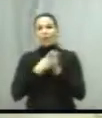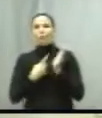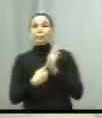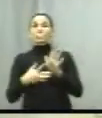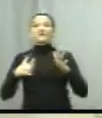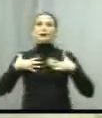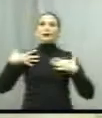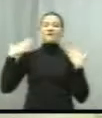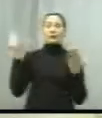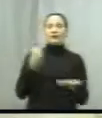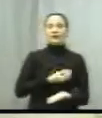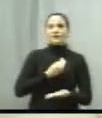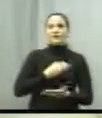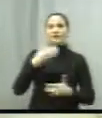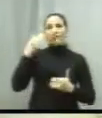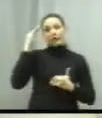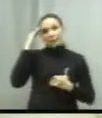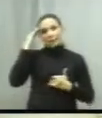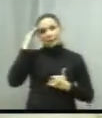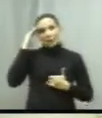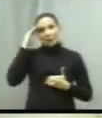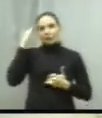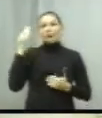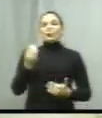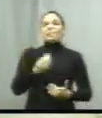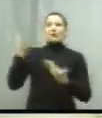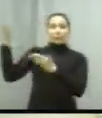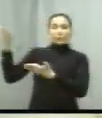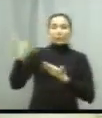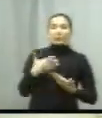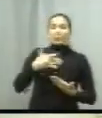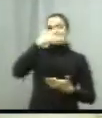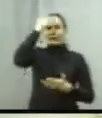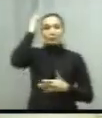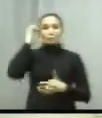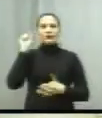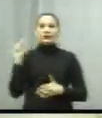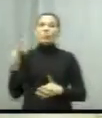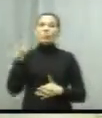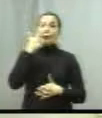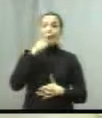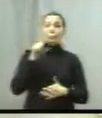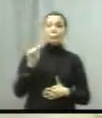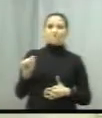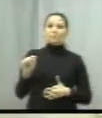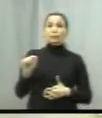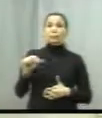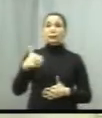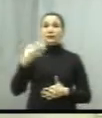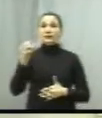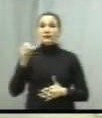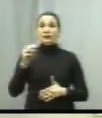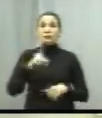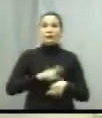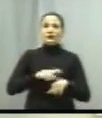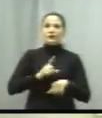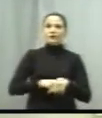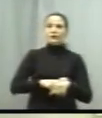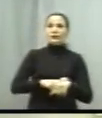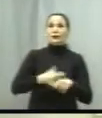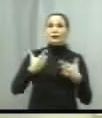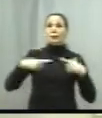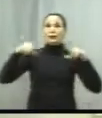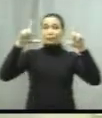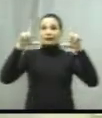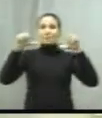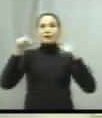com a vida. Então, queria convidar todos, quem puder acompanhar hoje, espero que a gente consiga, às 10 horas da noite, na TV